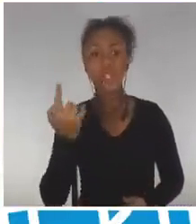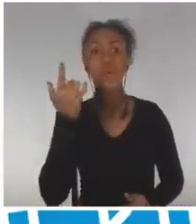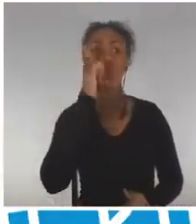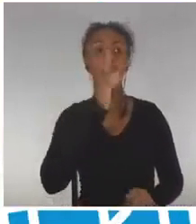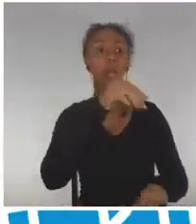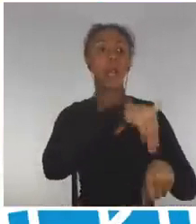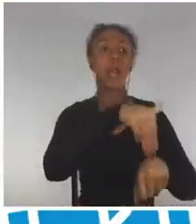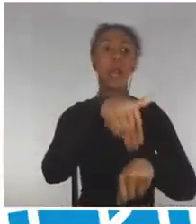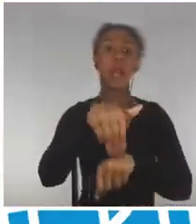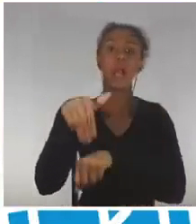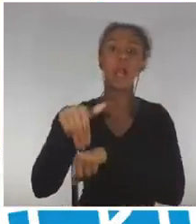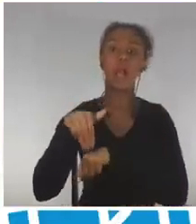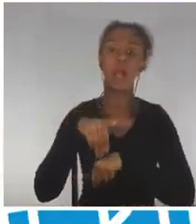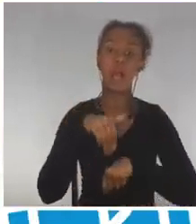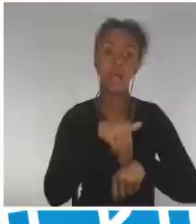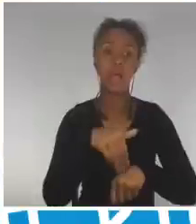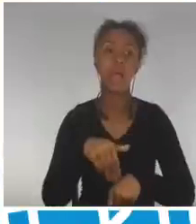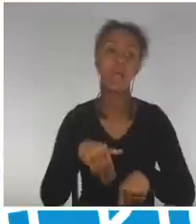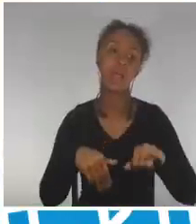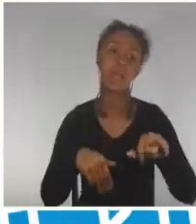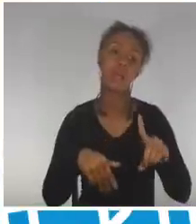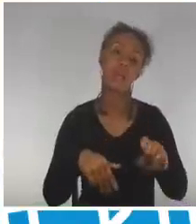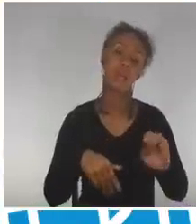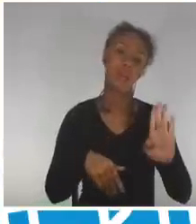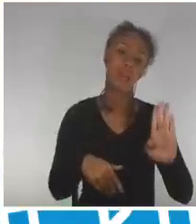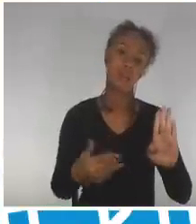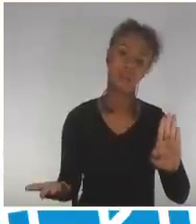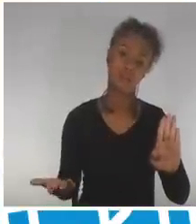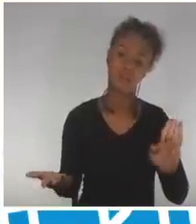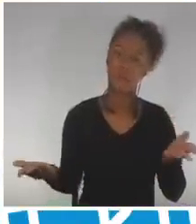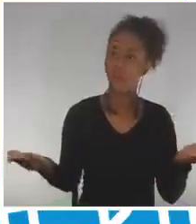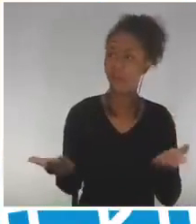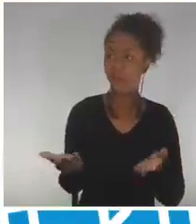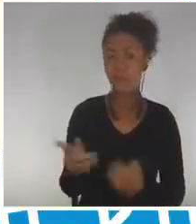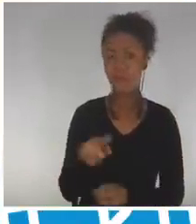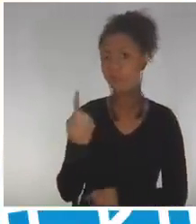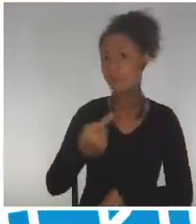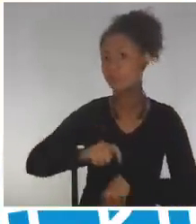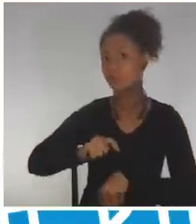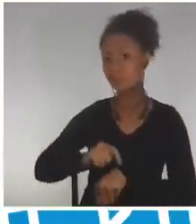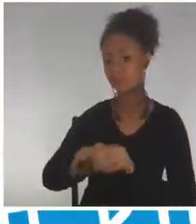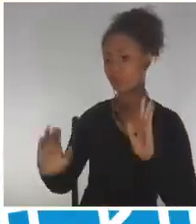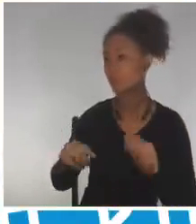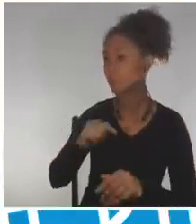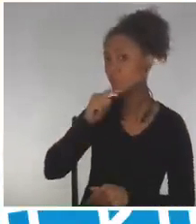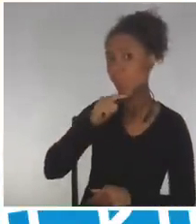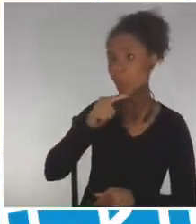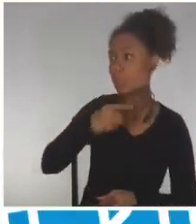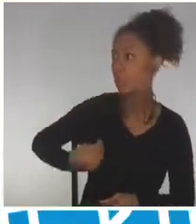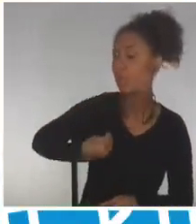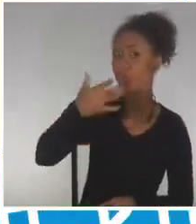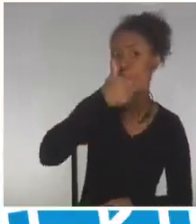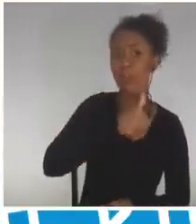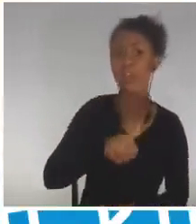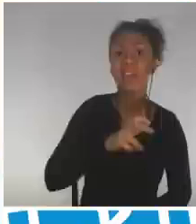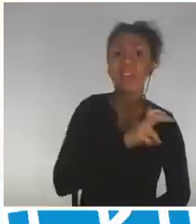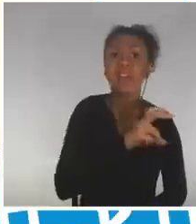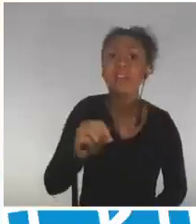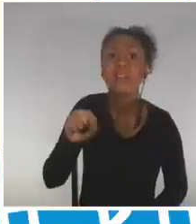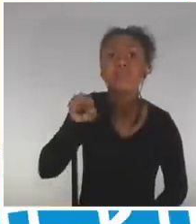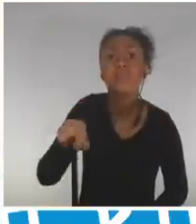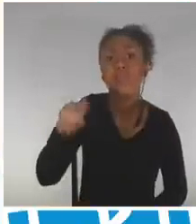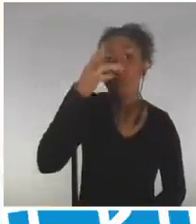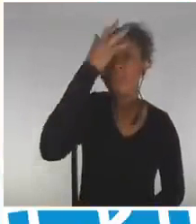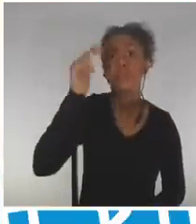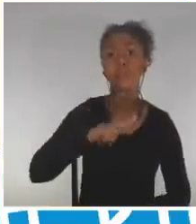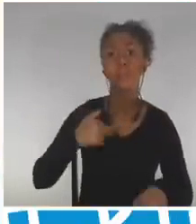com o IDEB no momento em que mal nós conseguimos sobreviver. 500 mil mortos, gente.